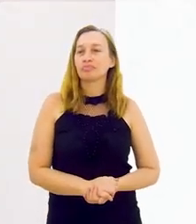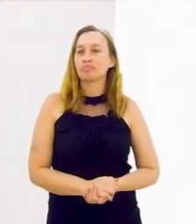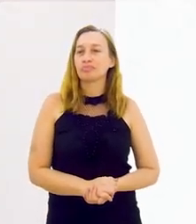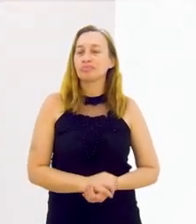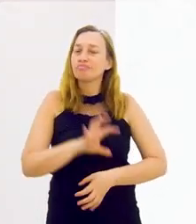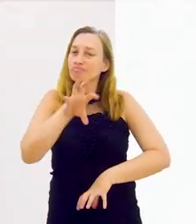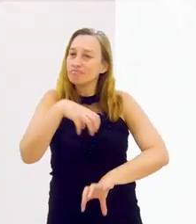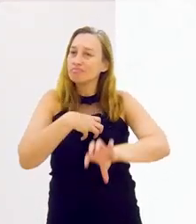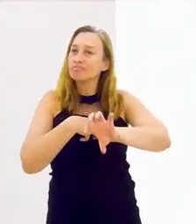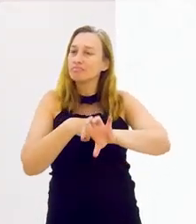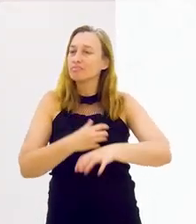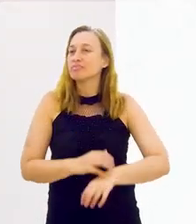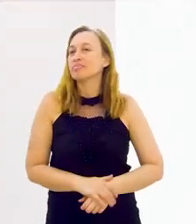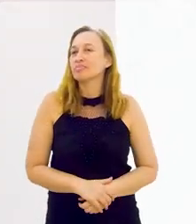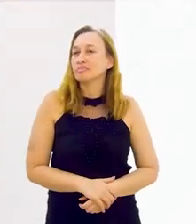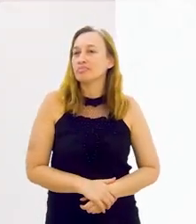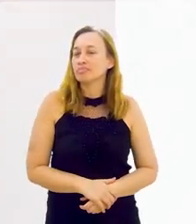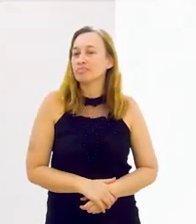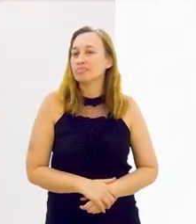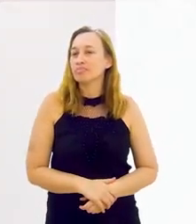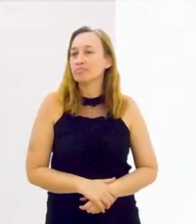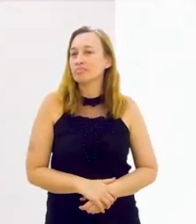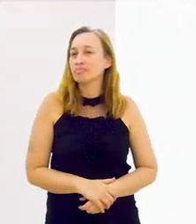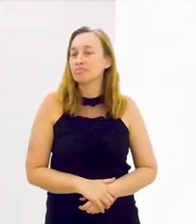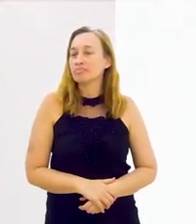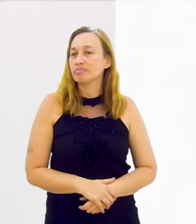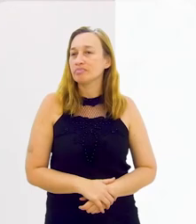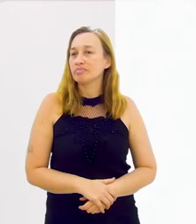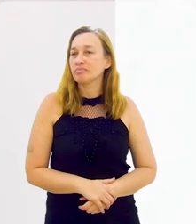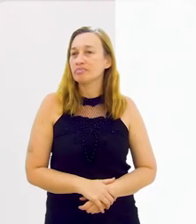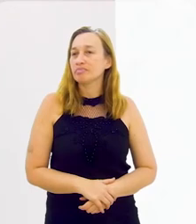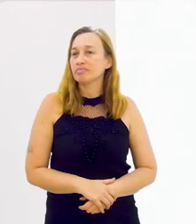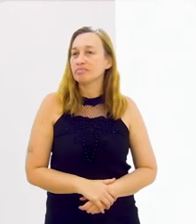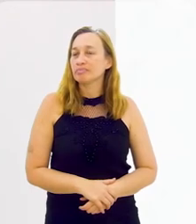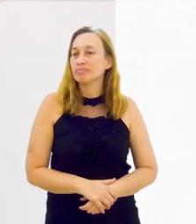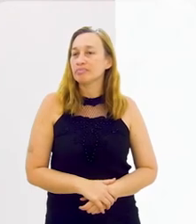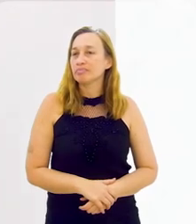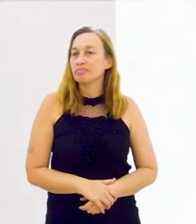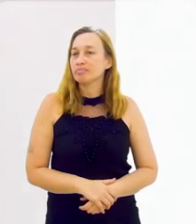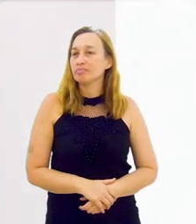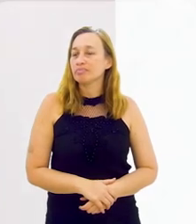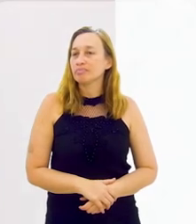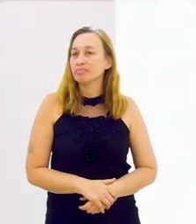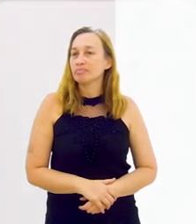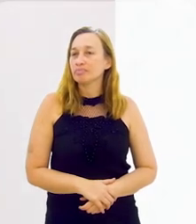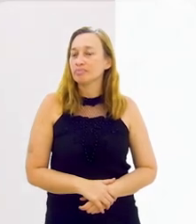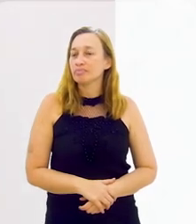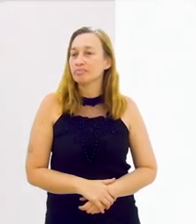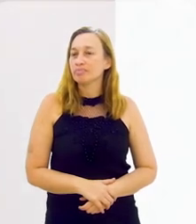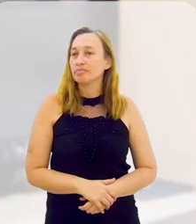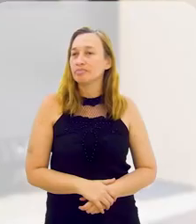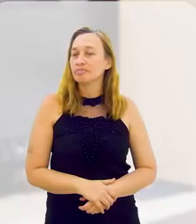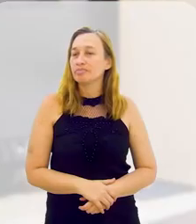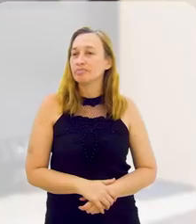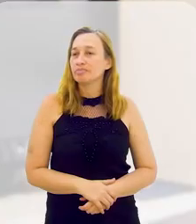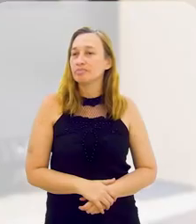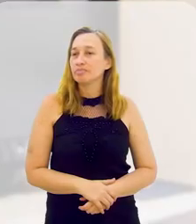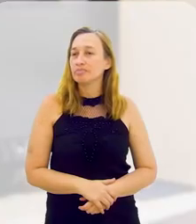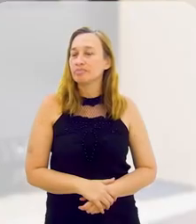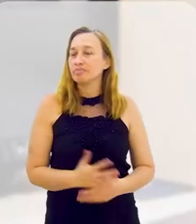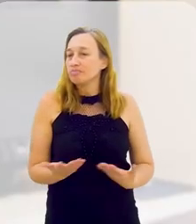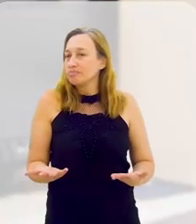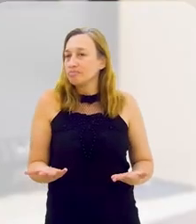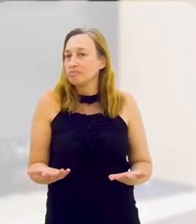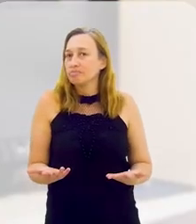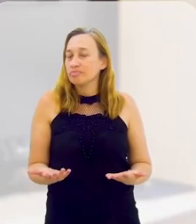Então, essa empatia é crucial. E é isso, dialoga porque é dor com dor,